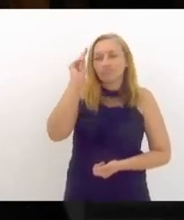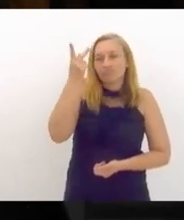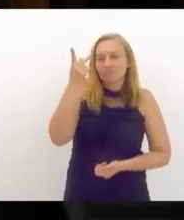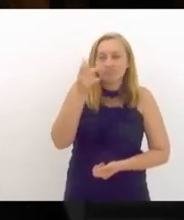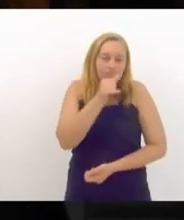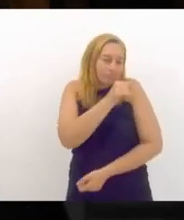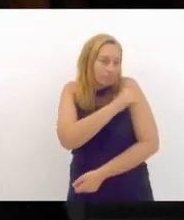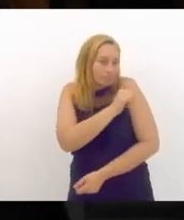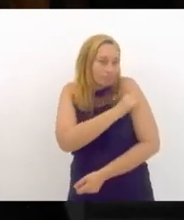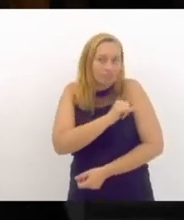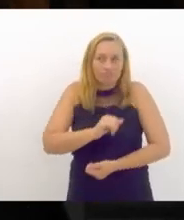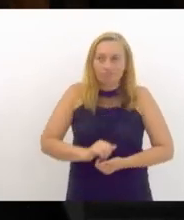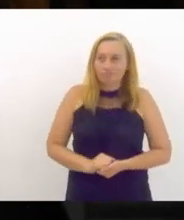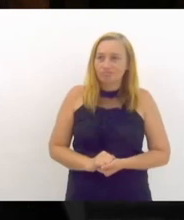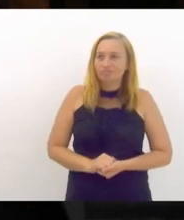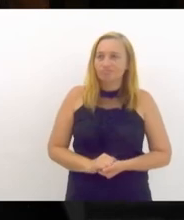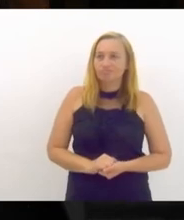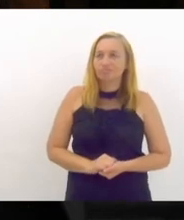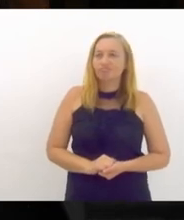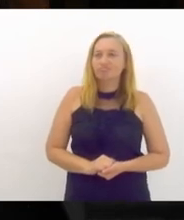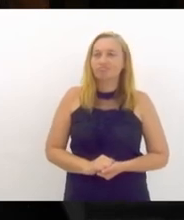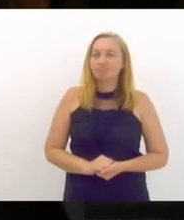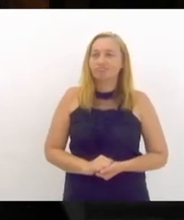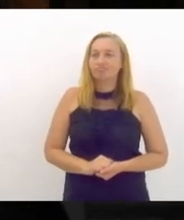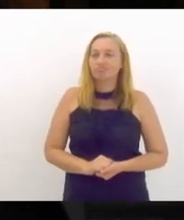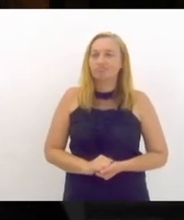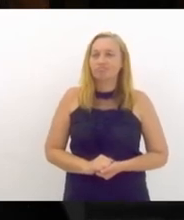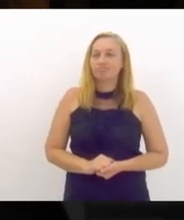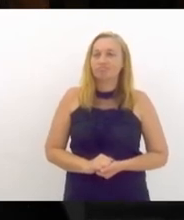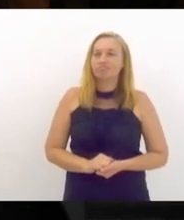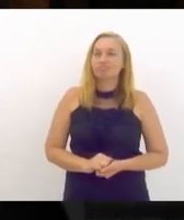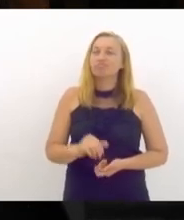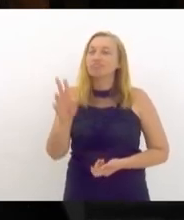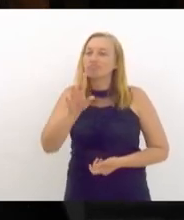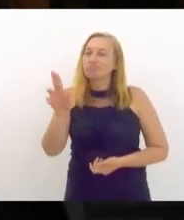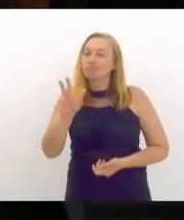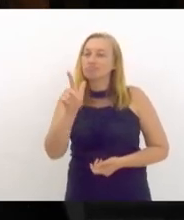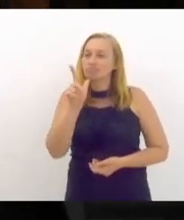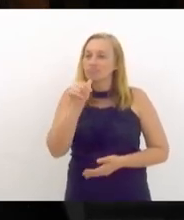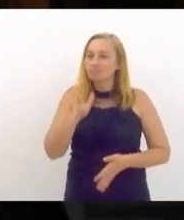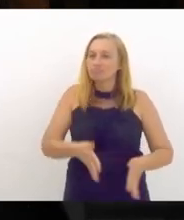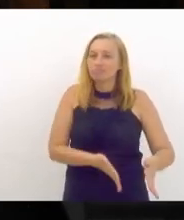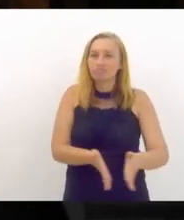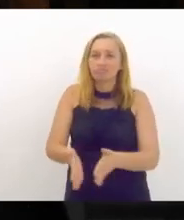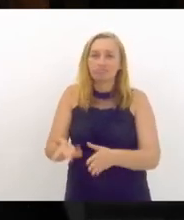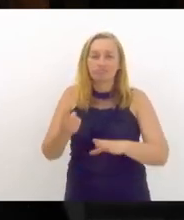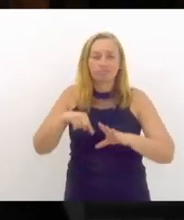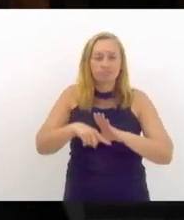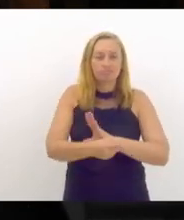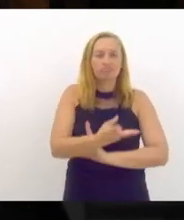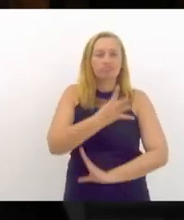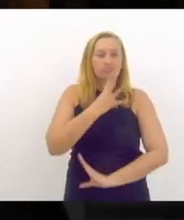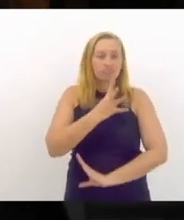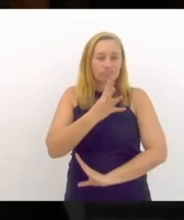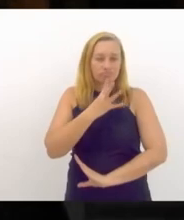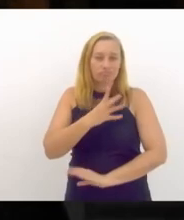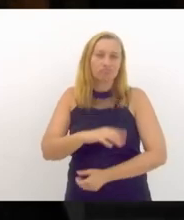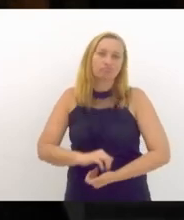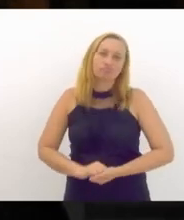Janeiro, não é? Nominar os rios, isso é profundo conhecimento.